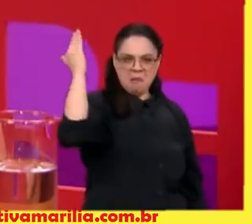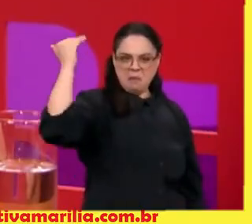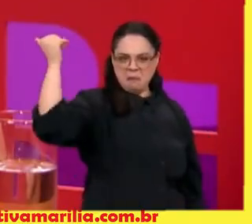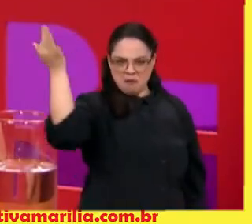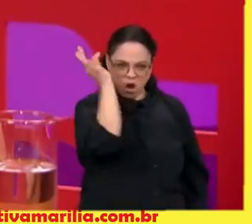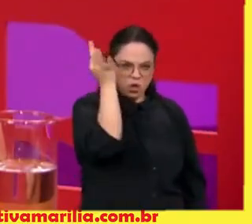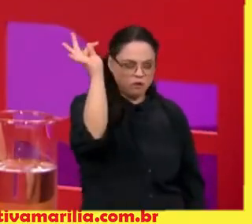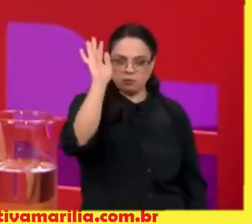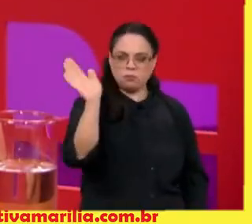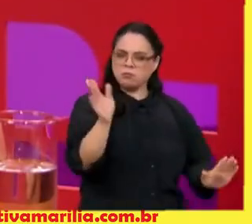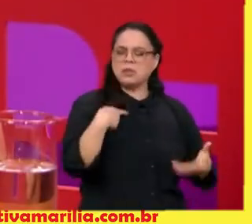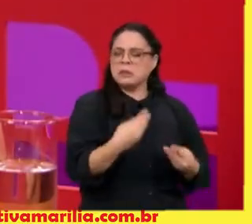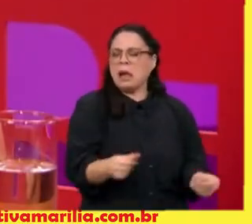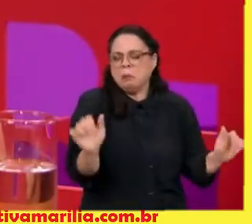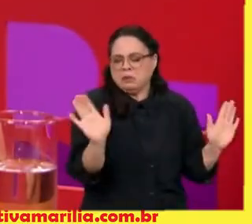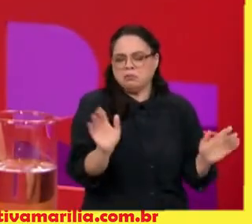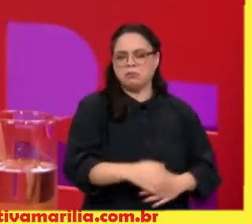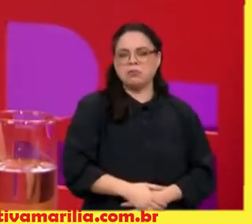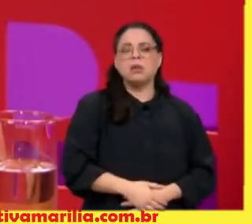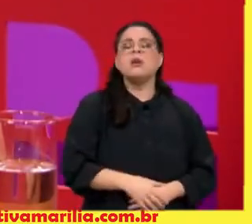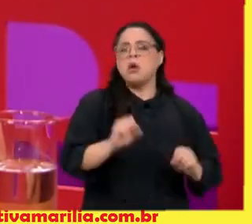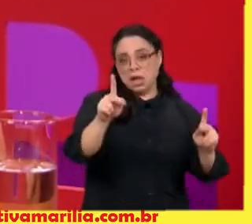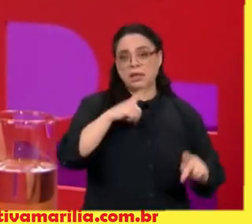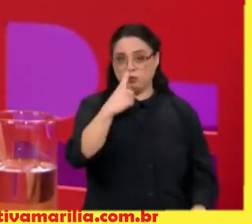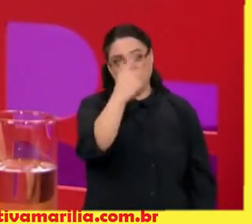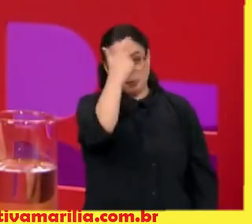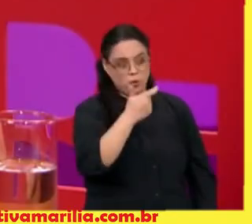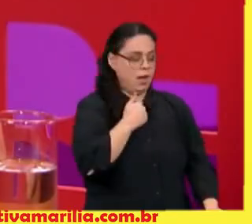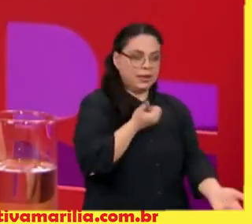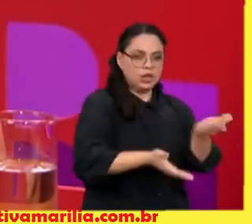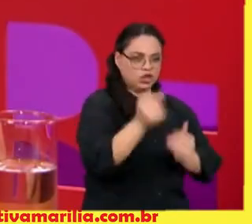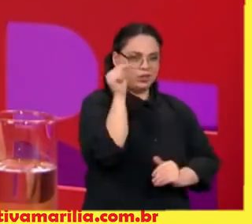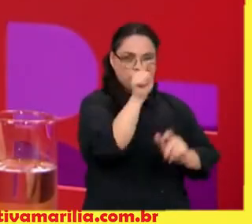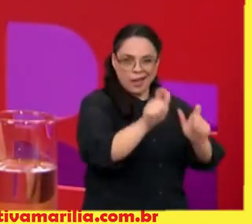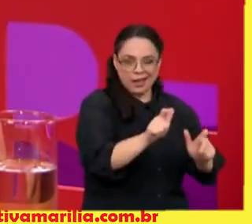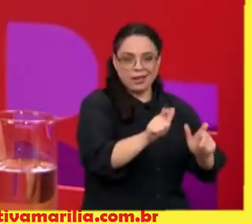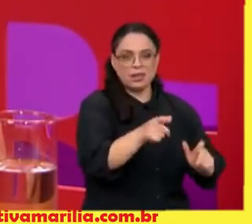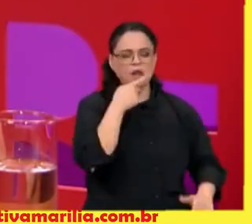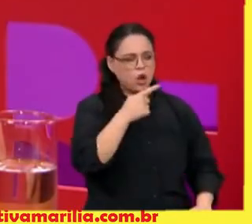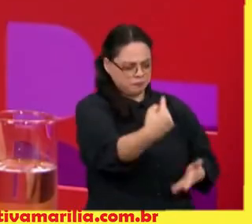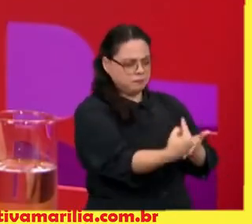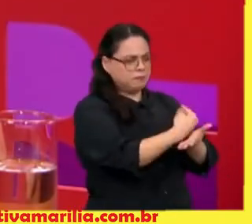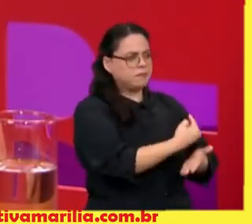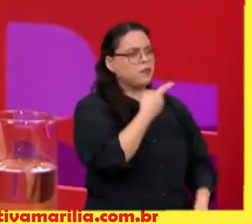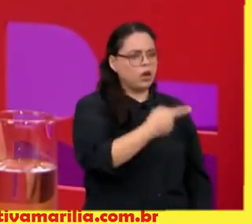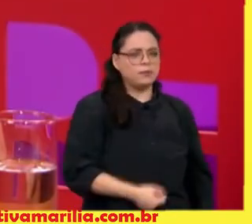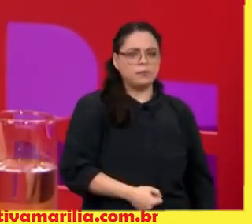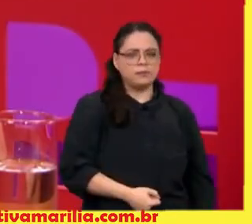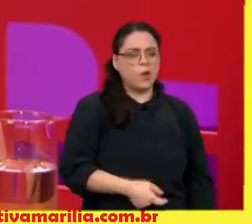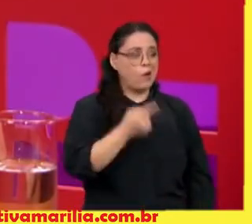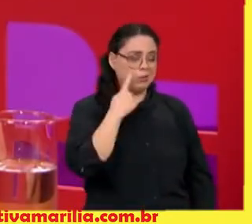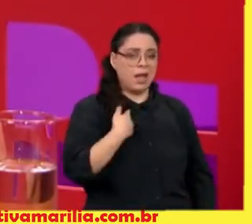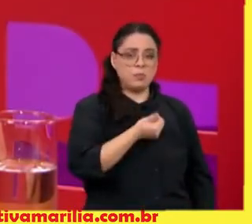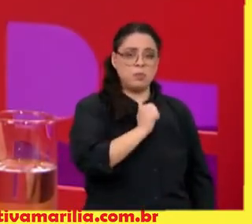sabiam o que era psicanálise, né? E teve um cara que chegou para mim e só falou assim, doutor, eu bebo muito.